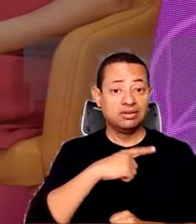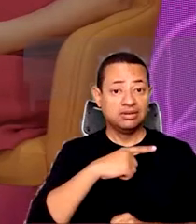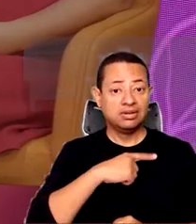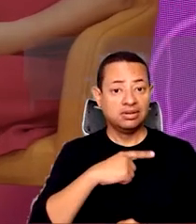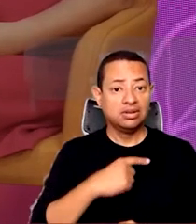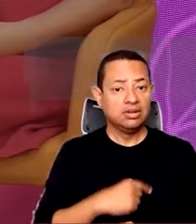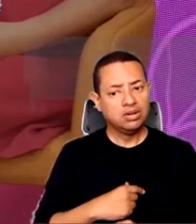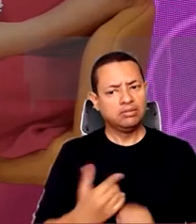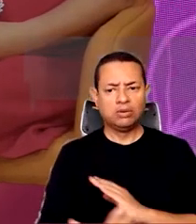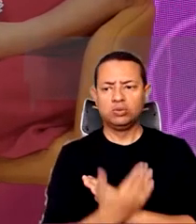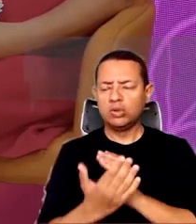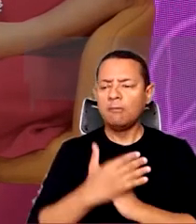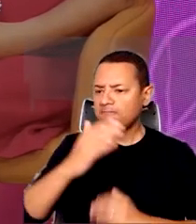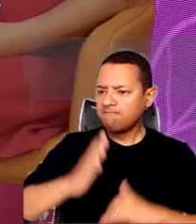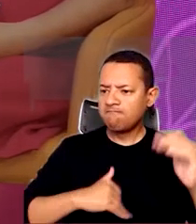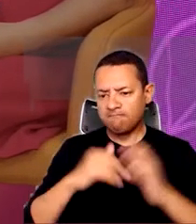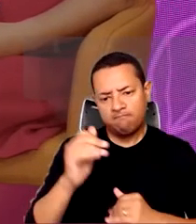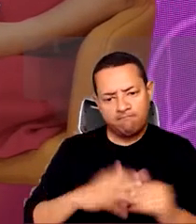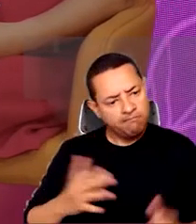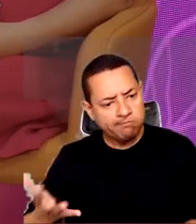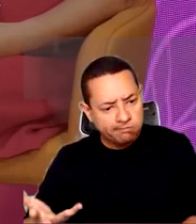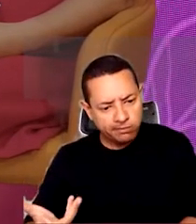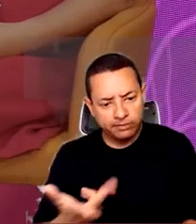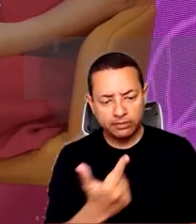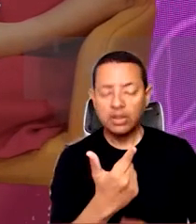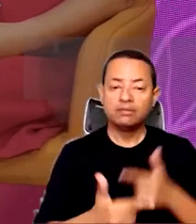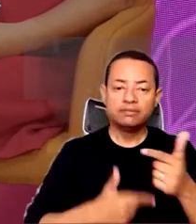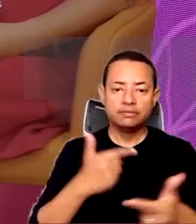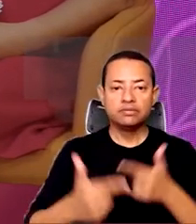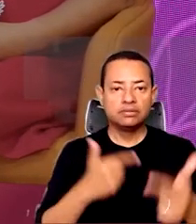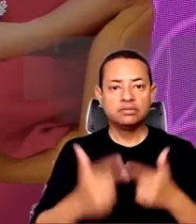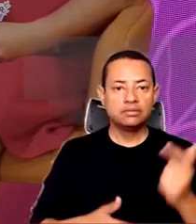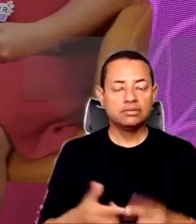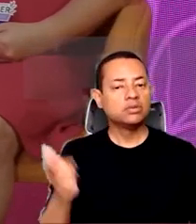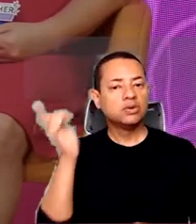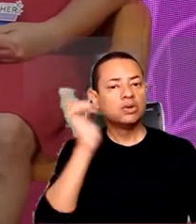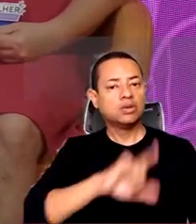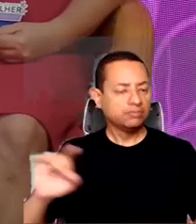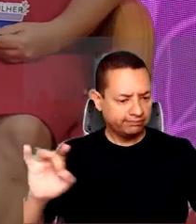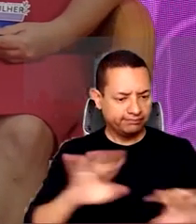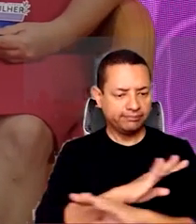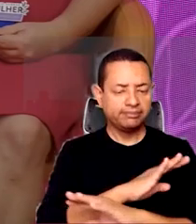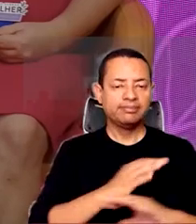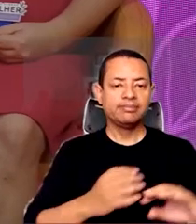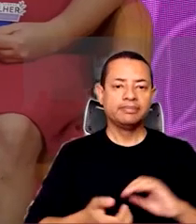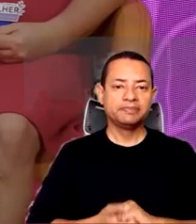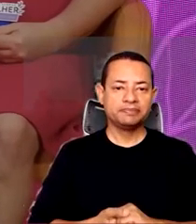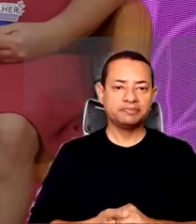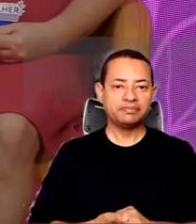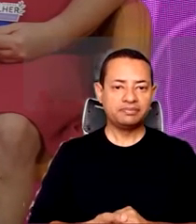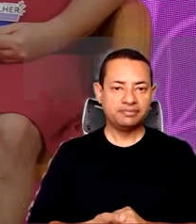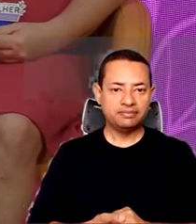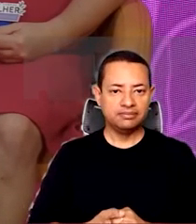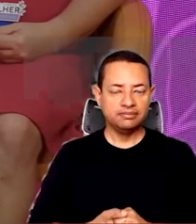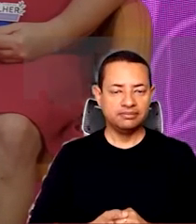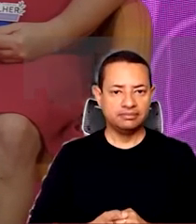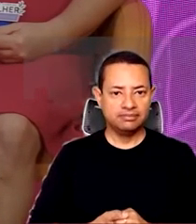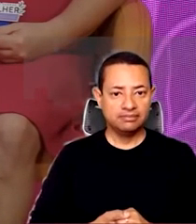e de de se profissionalizar se qualificar para isso né para estar pronto e